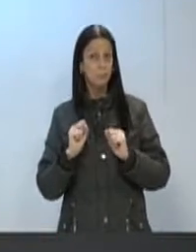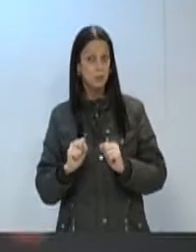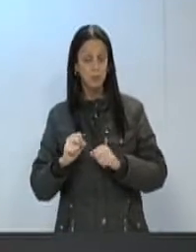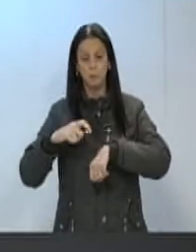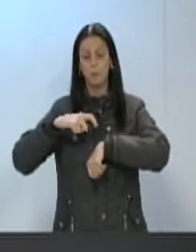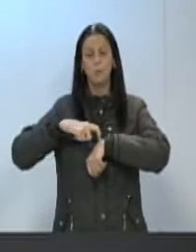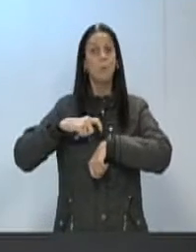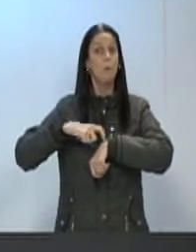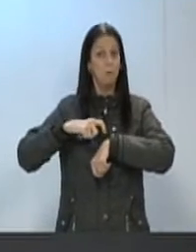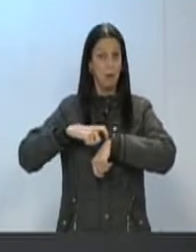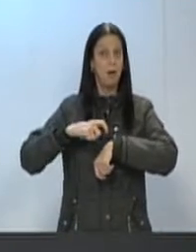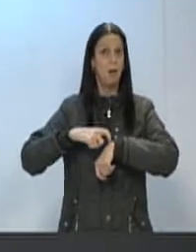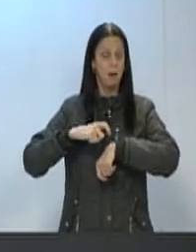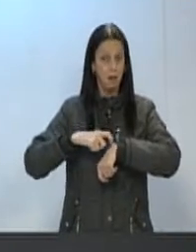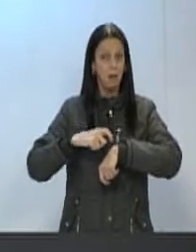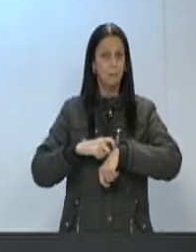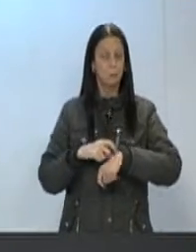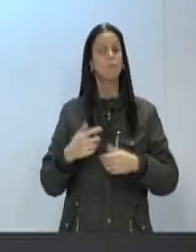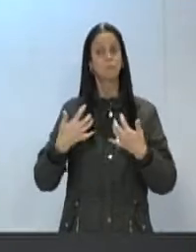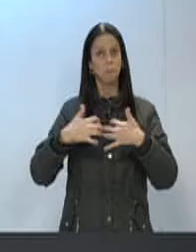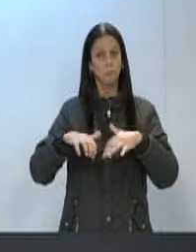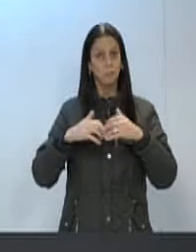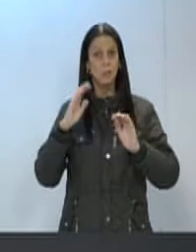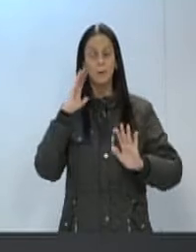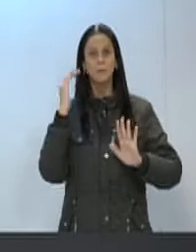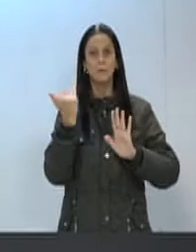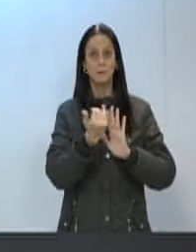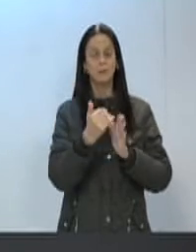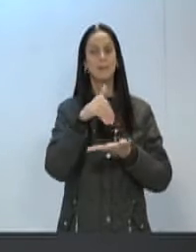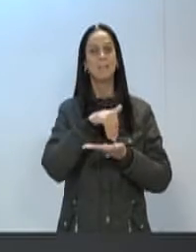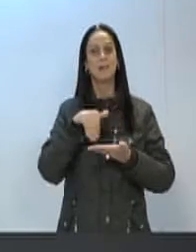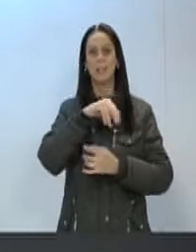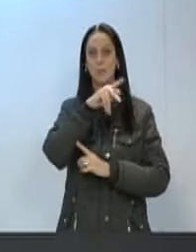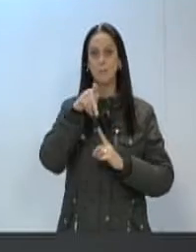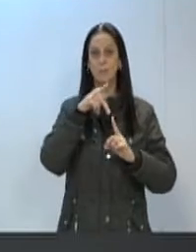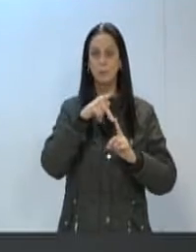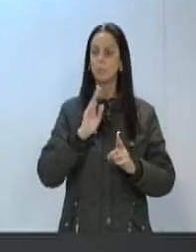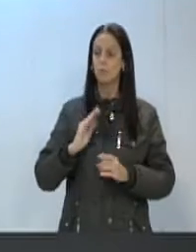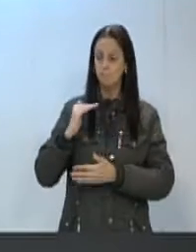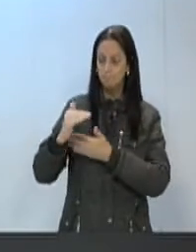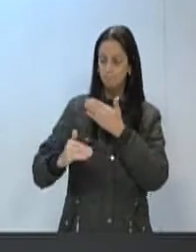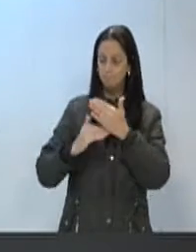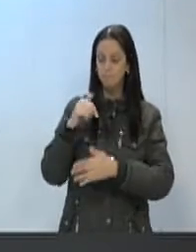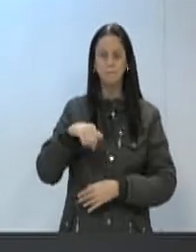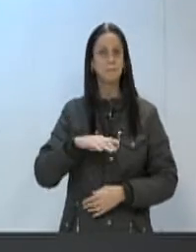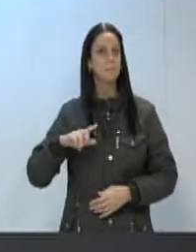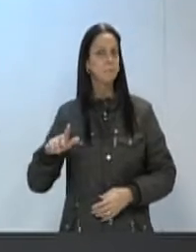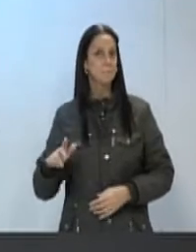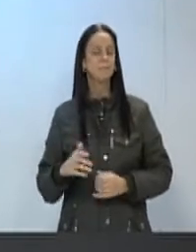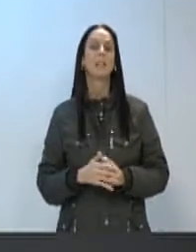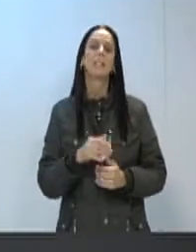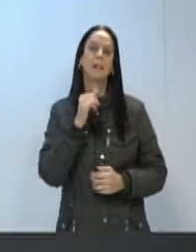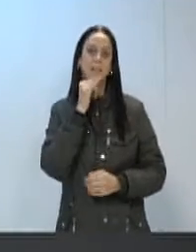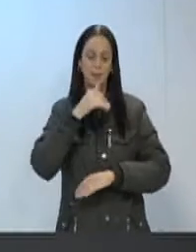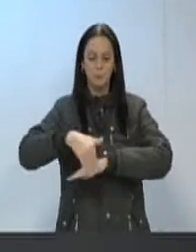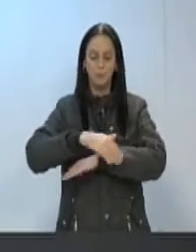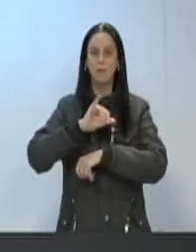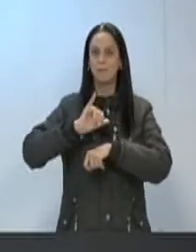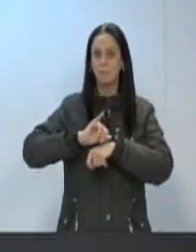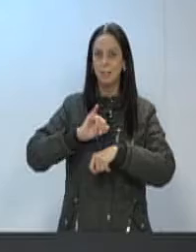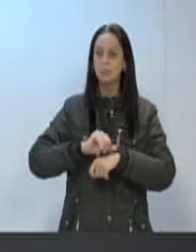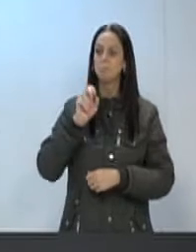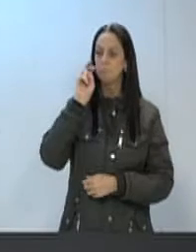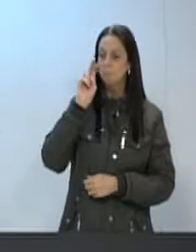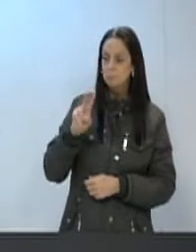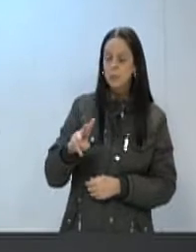de acordo com as regras do da secretaria de planejamento e isso tem sido um avanço em Blumenau a gente anda pela Rua Quinze pela curta e